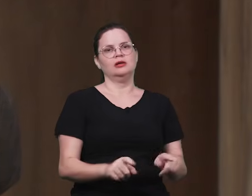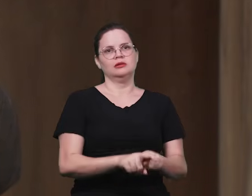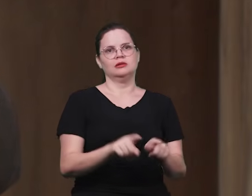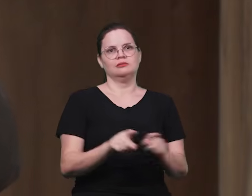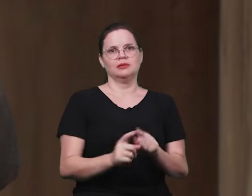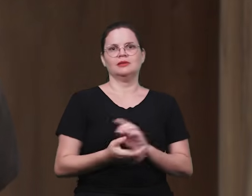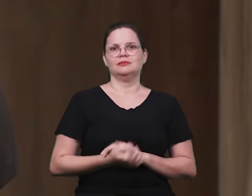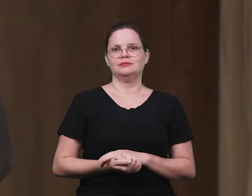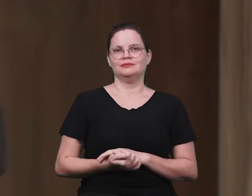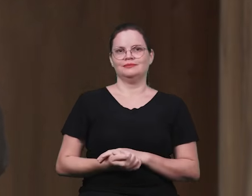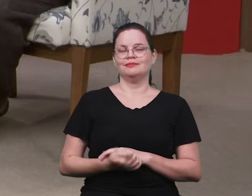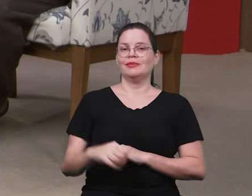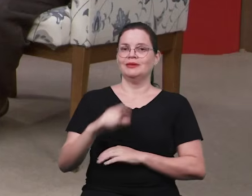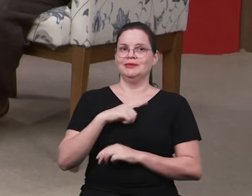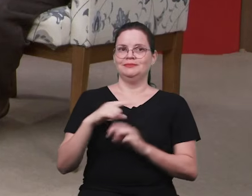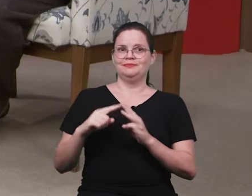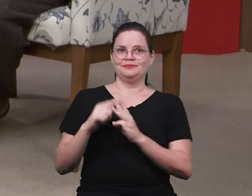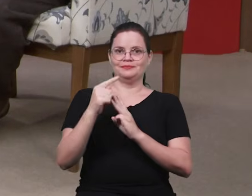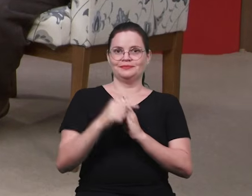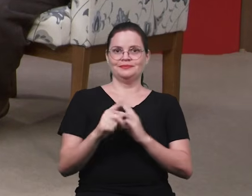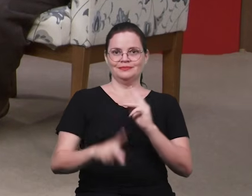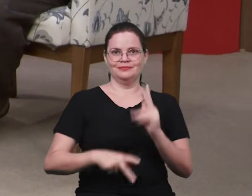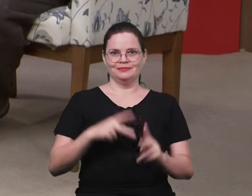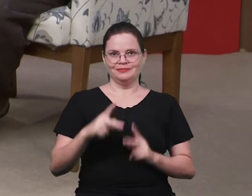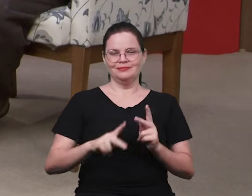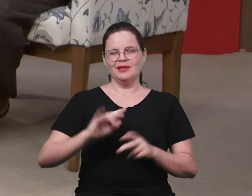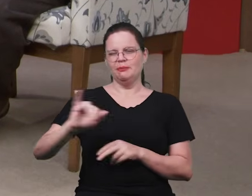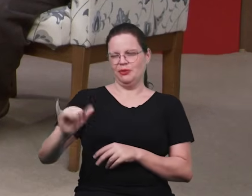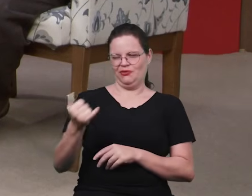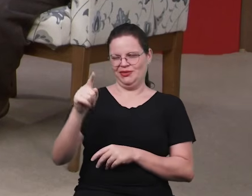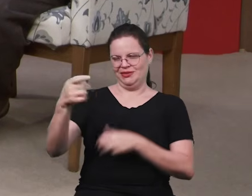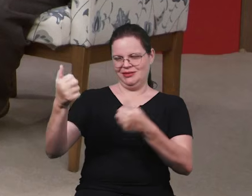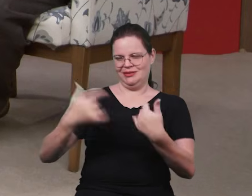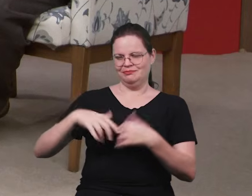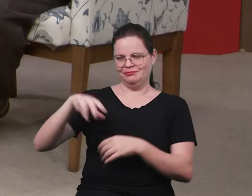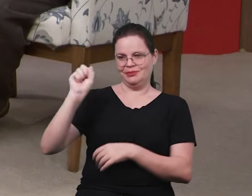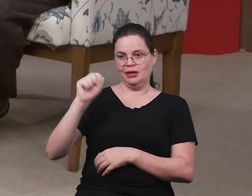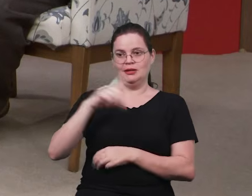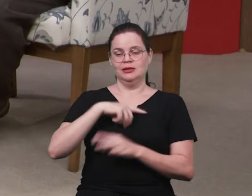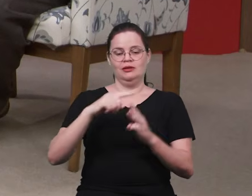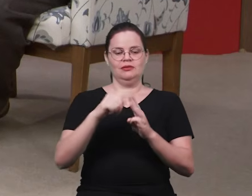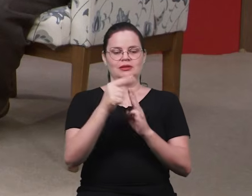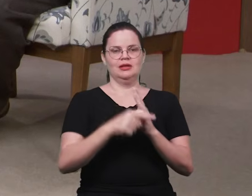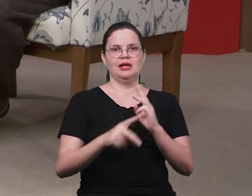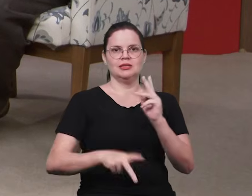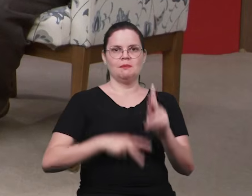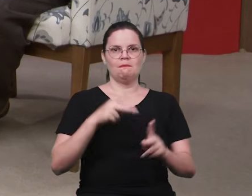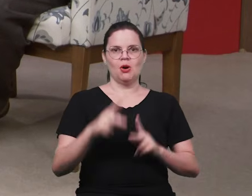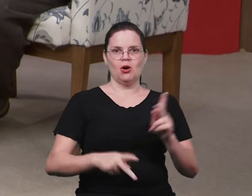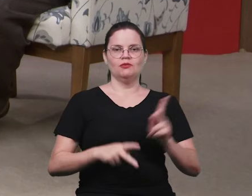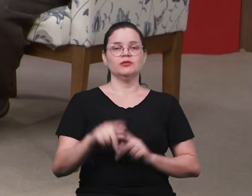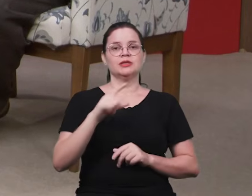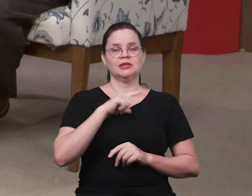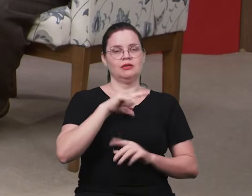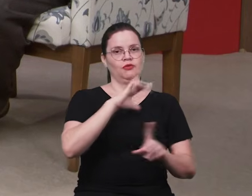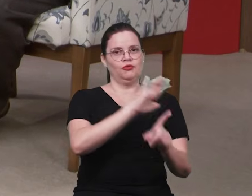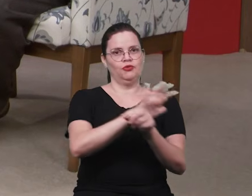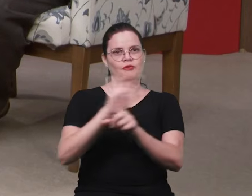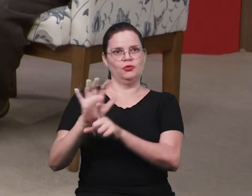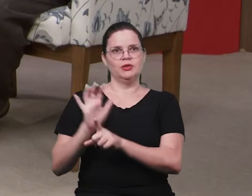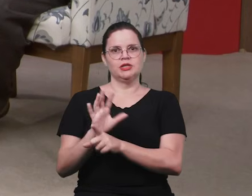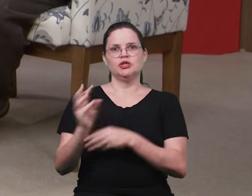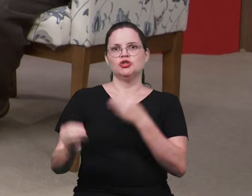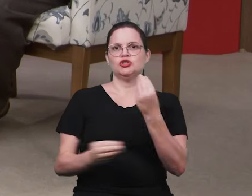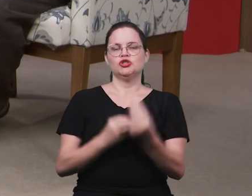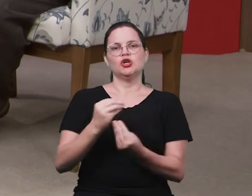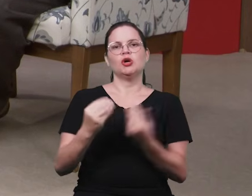Foram 3 povos, né, pastor Antônio Carlos, aproveitando essa deixa, 3 povos que tiveram grande influência na